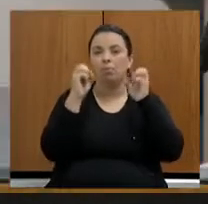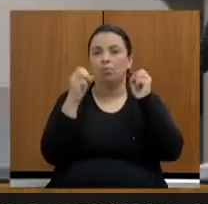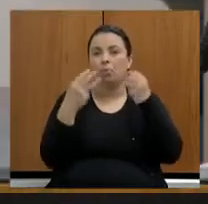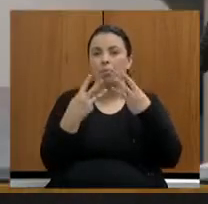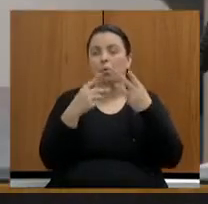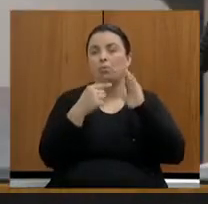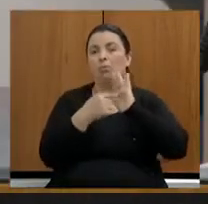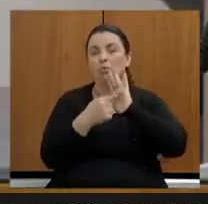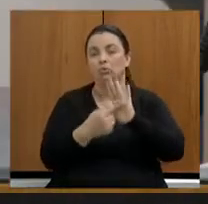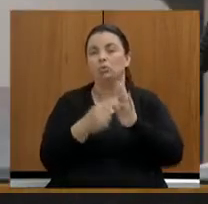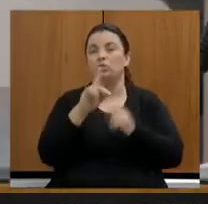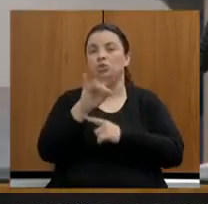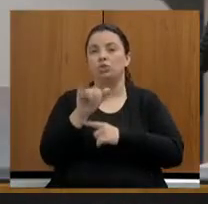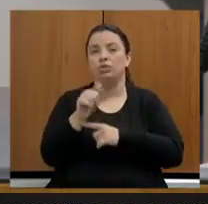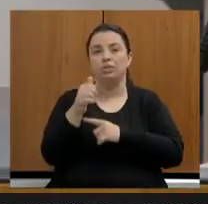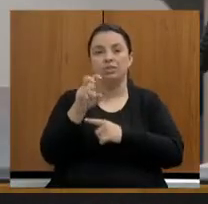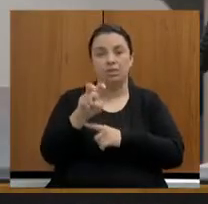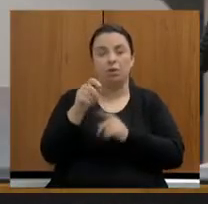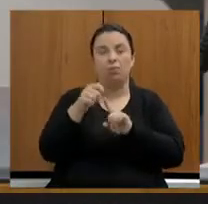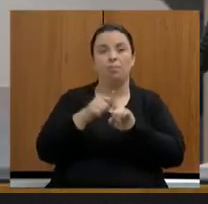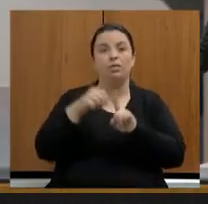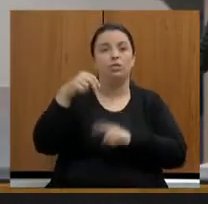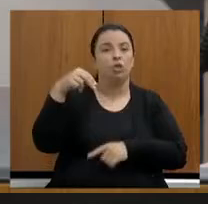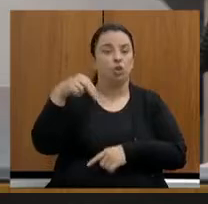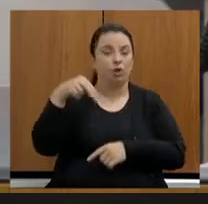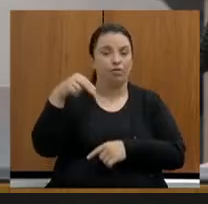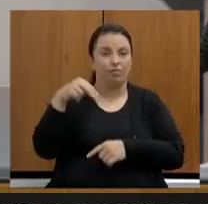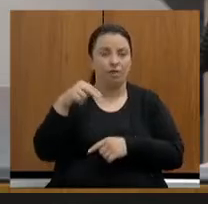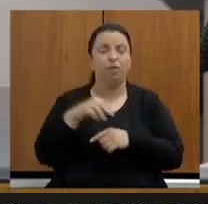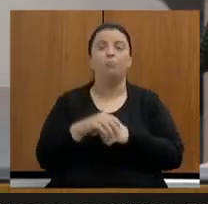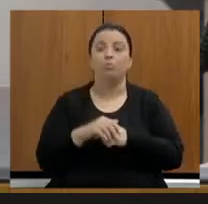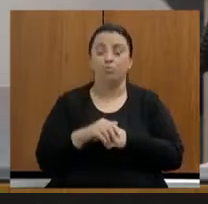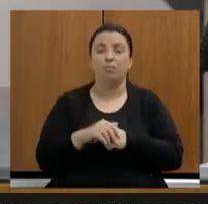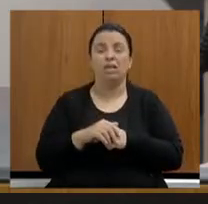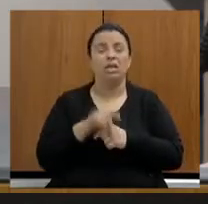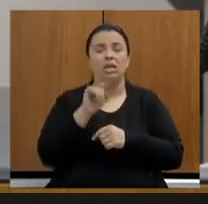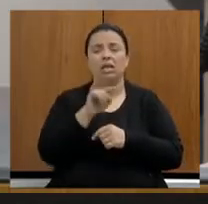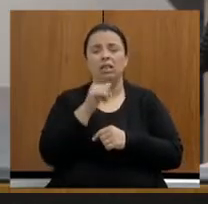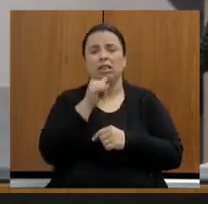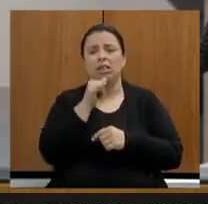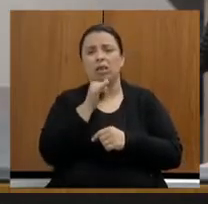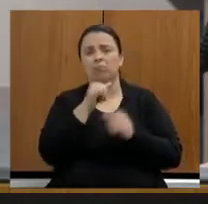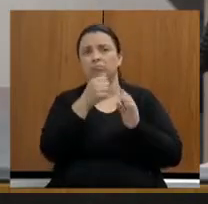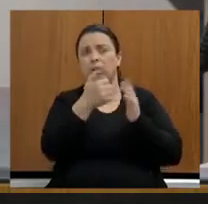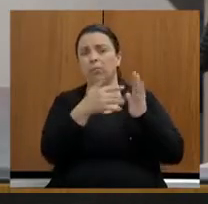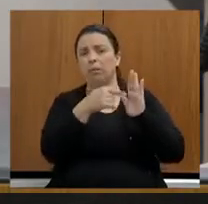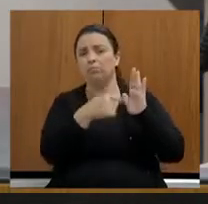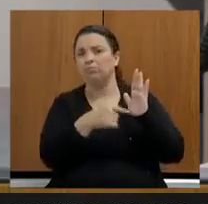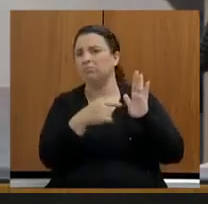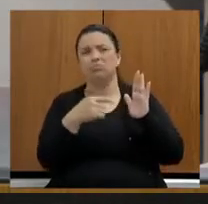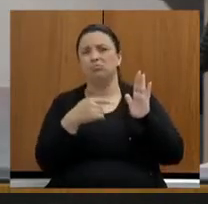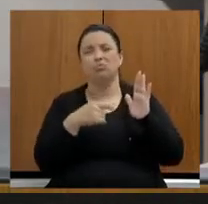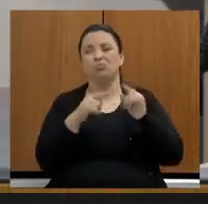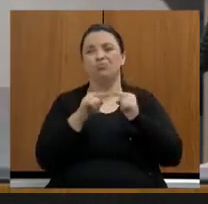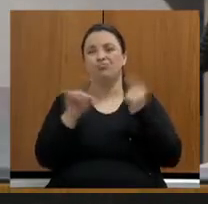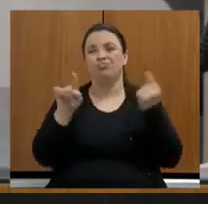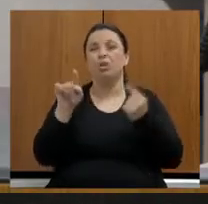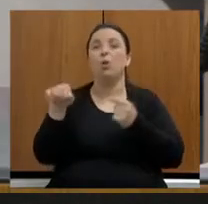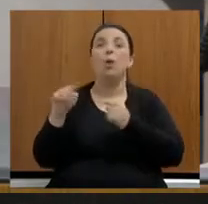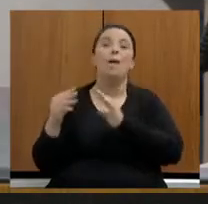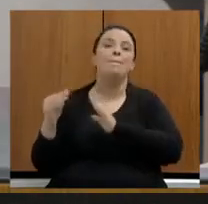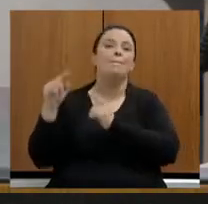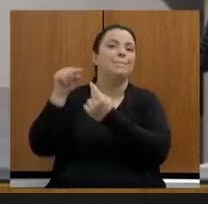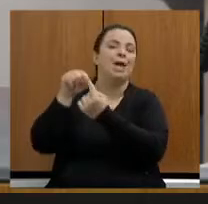foi Afinal é de monitoramento do plano estadual estão aquém das metas estabelecidas o resultado do ciclo de debates